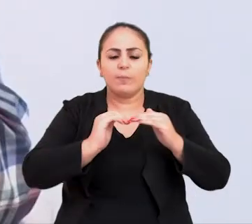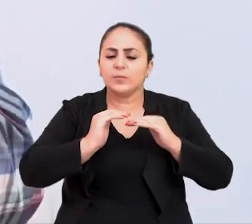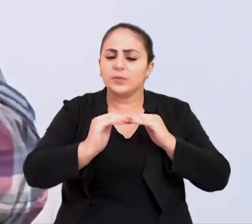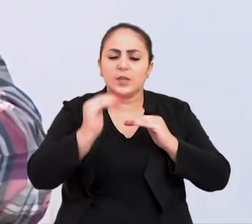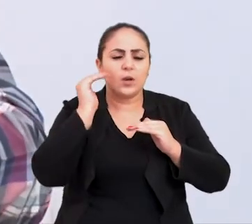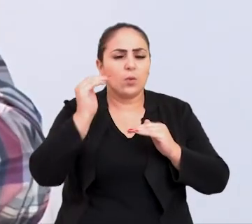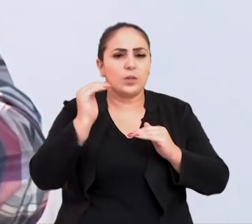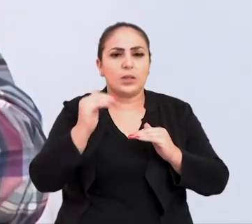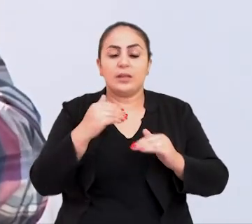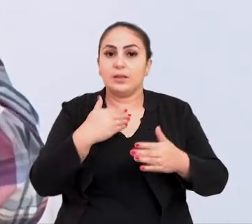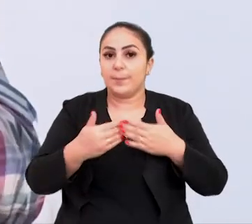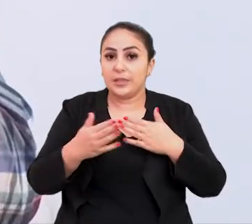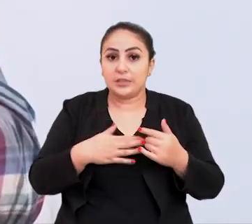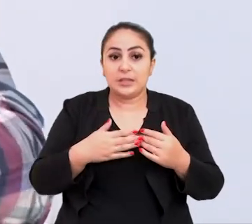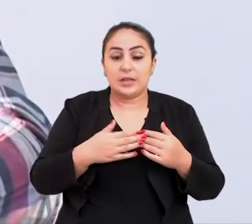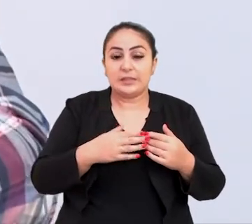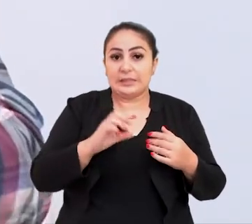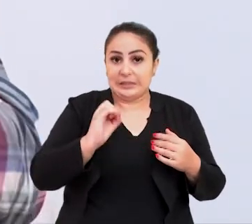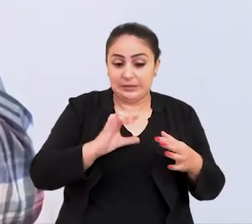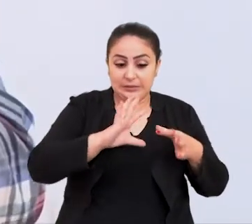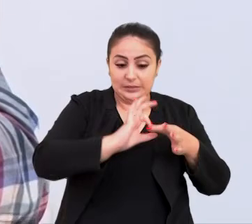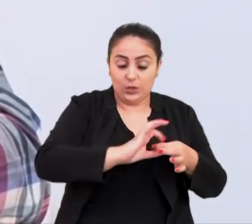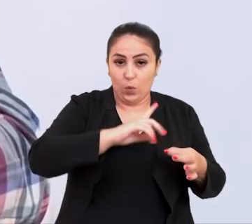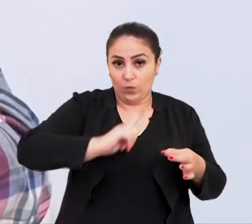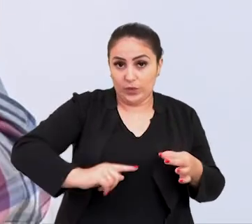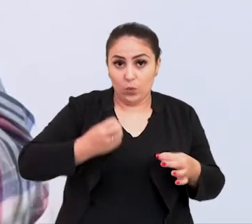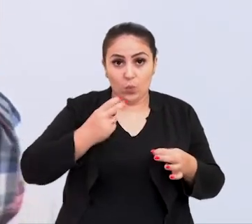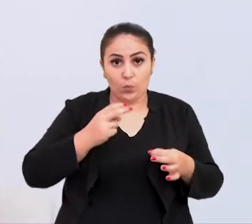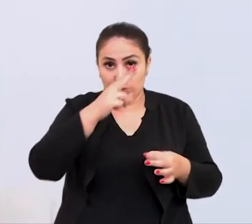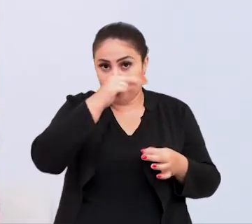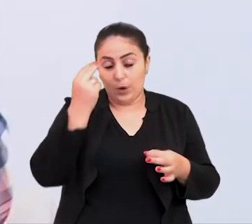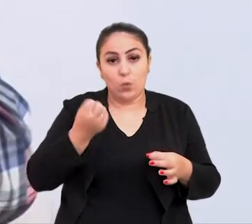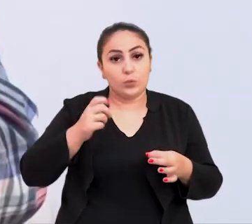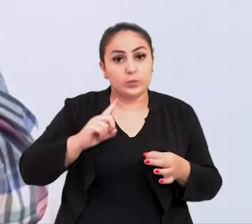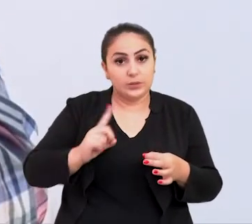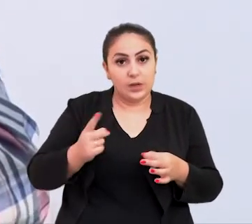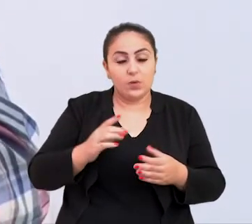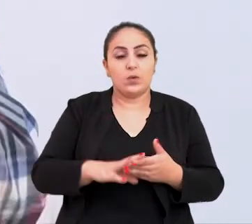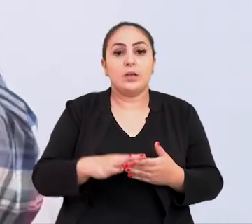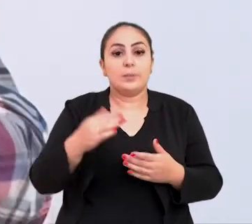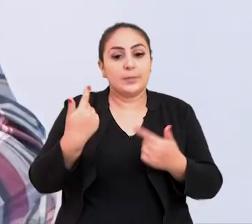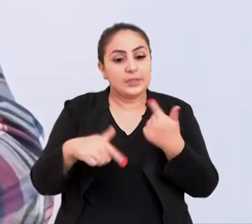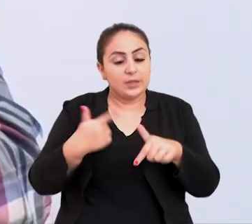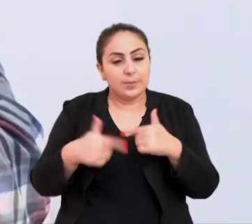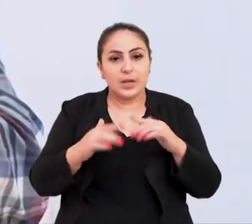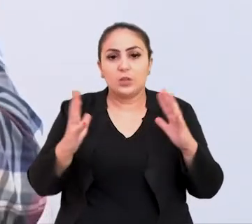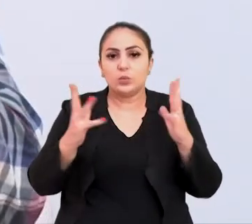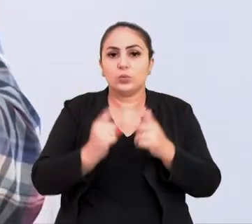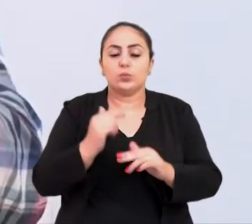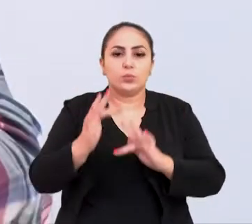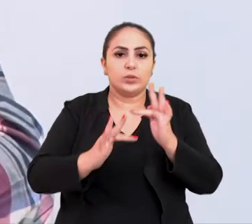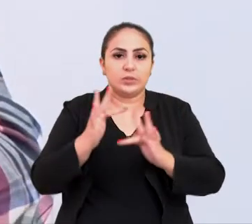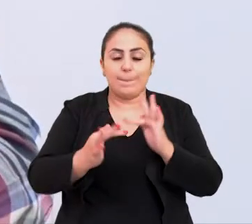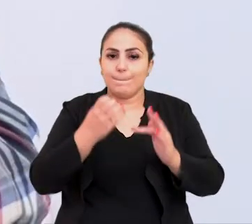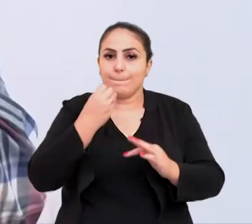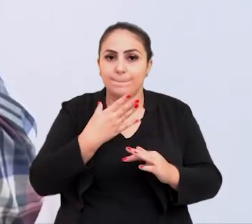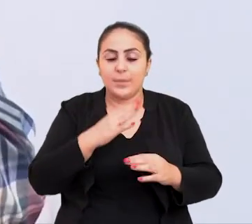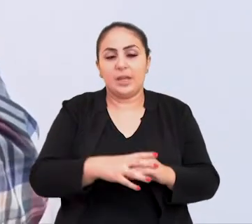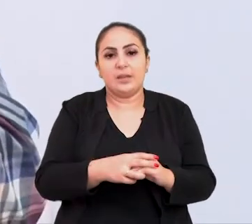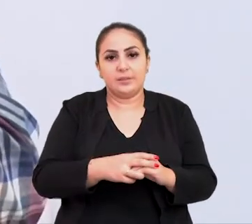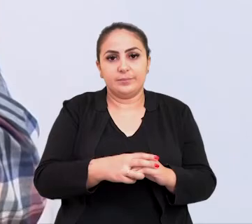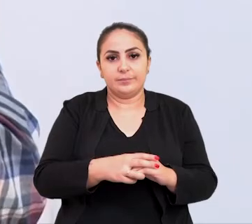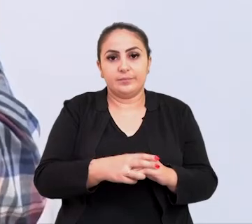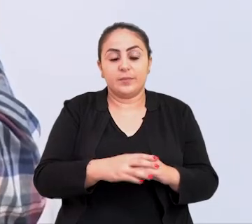união, porque independente de situação ou oposição, aqui a Casa Legislativa ela tem que trabalhar, ela tem que funcionar e